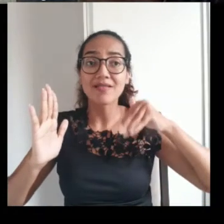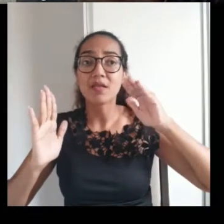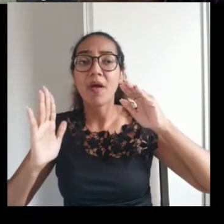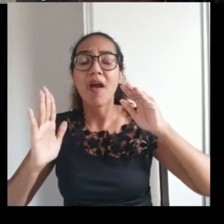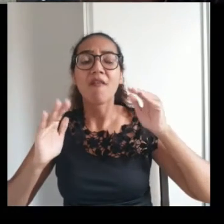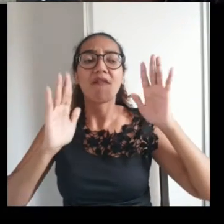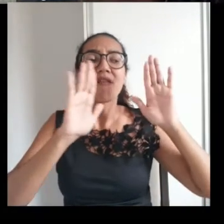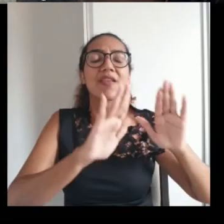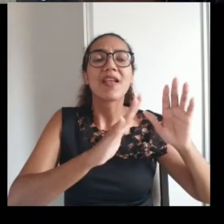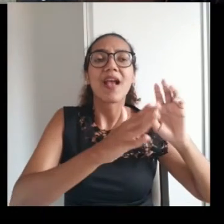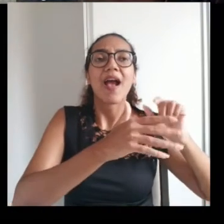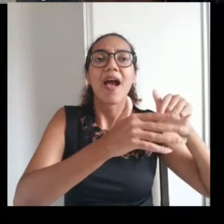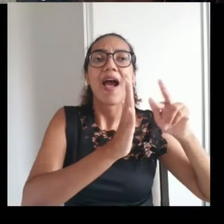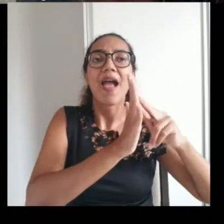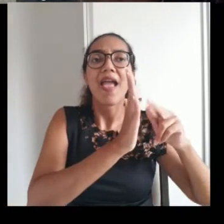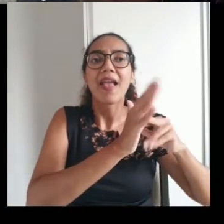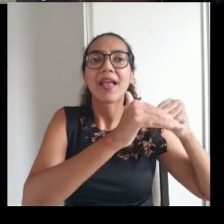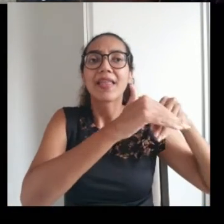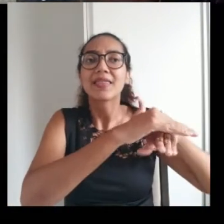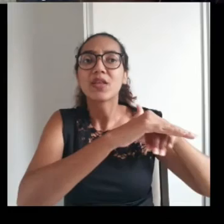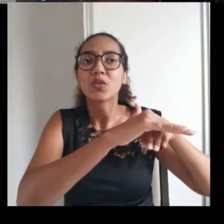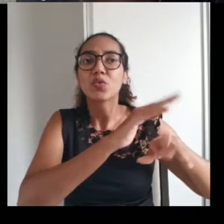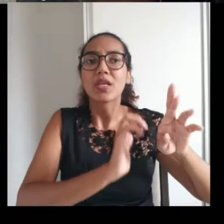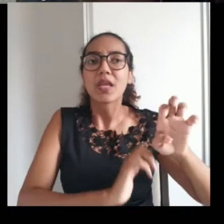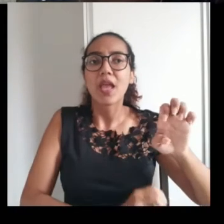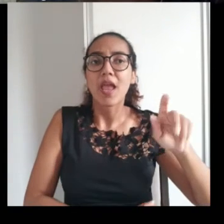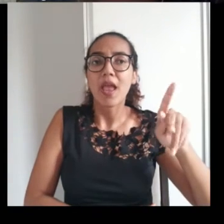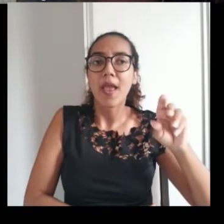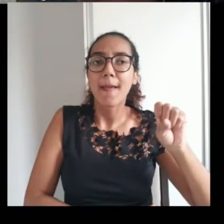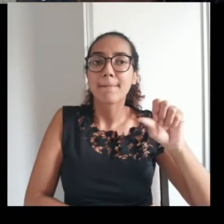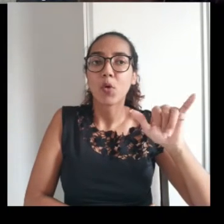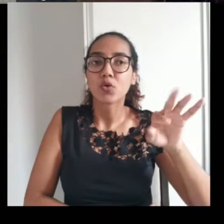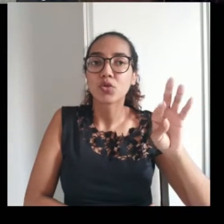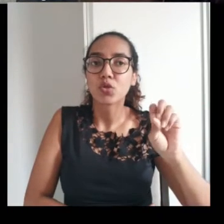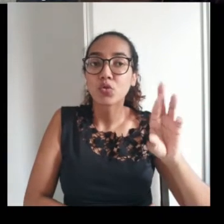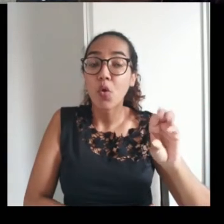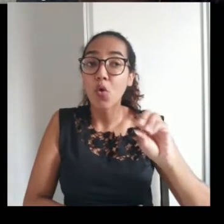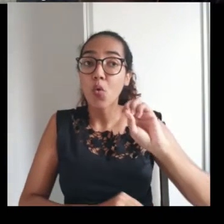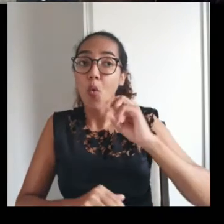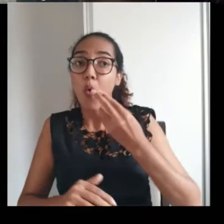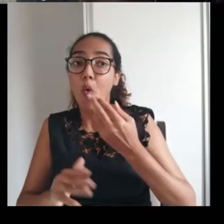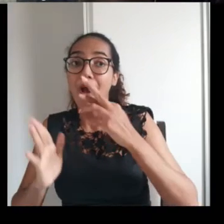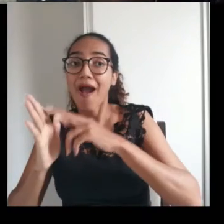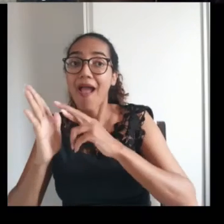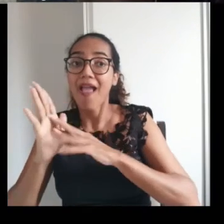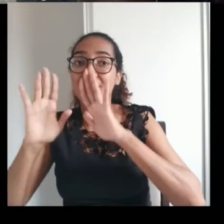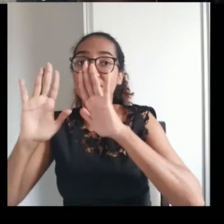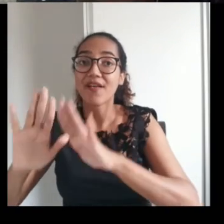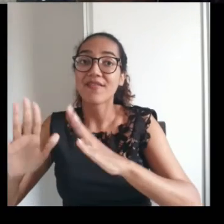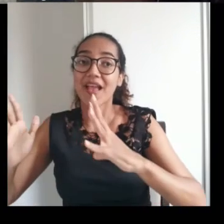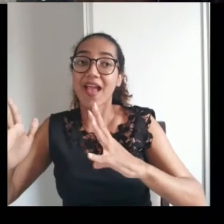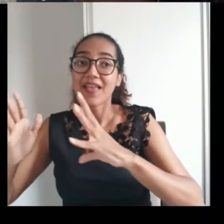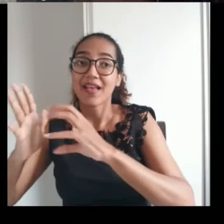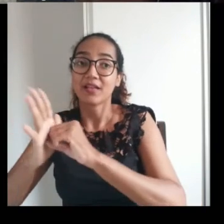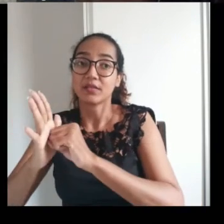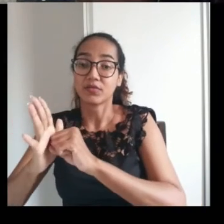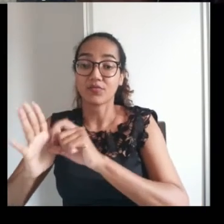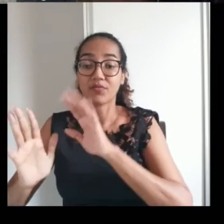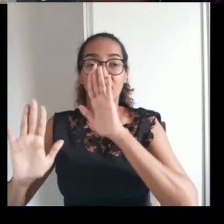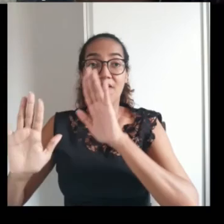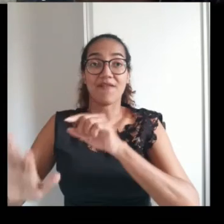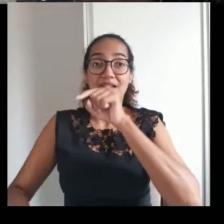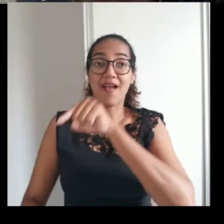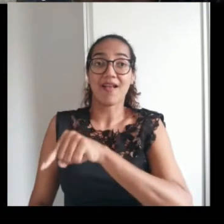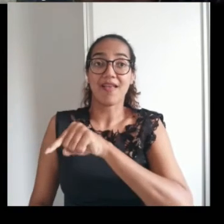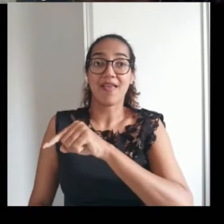aqui no cadastro? Vai ficar aqui no cadastro. Certo? É aqui onde você tem as regras de negócio. Por quê? Porque,